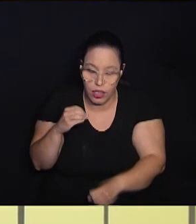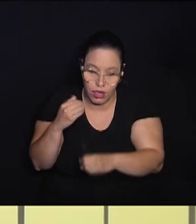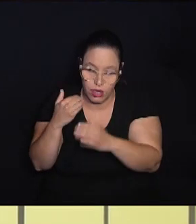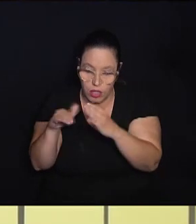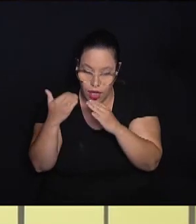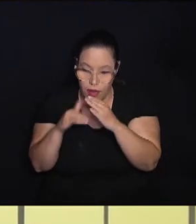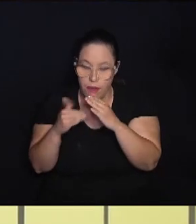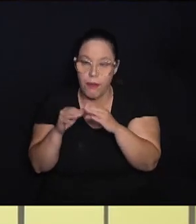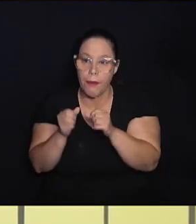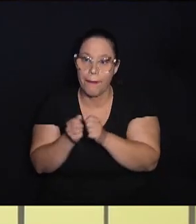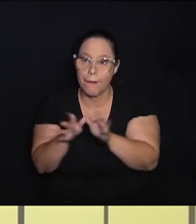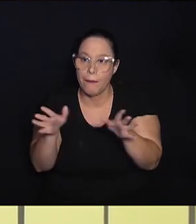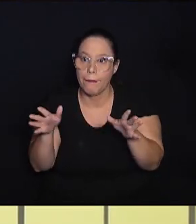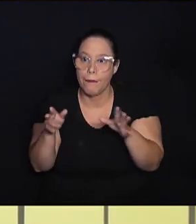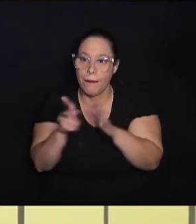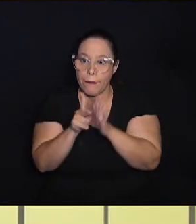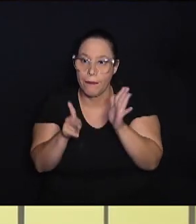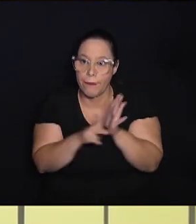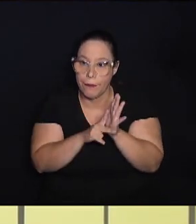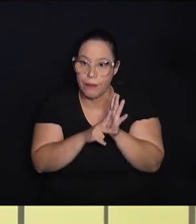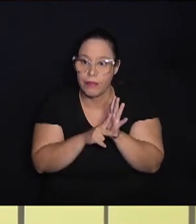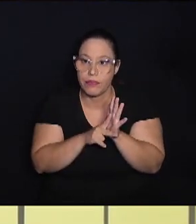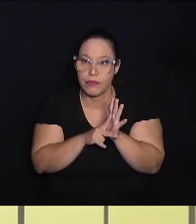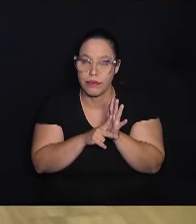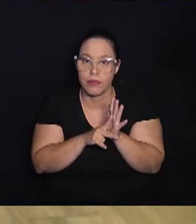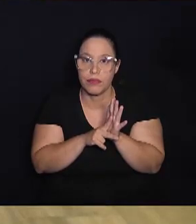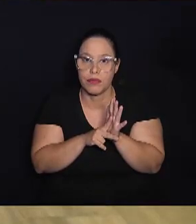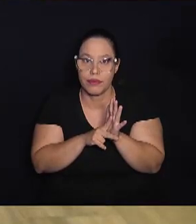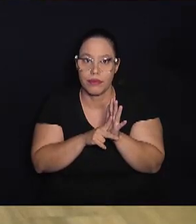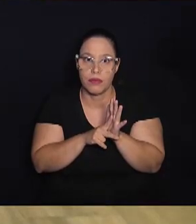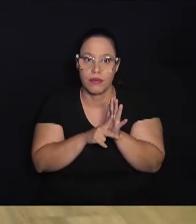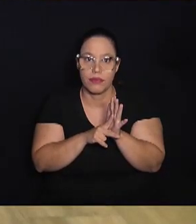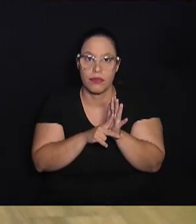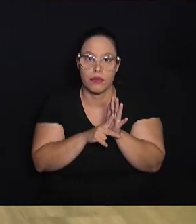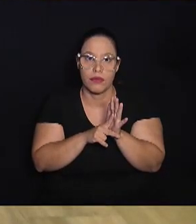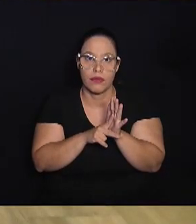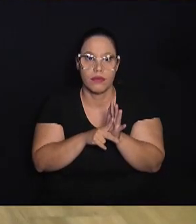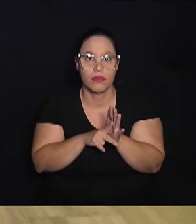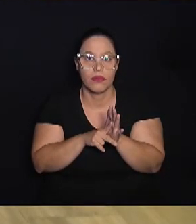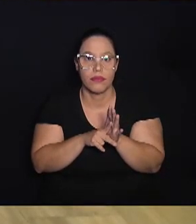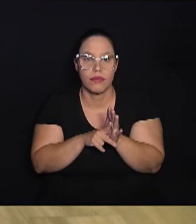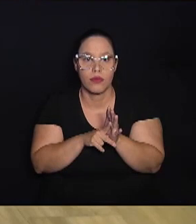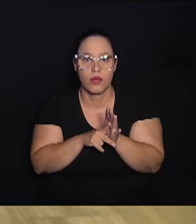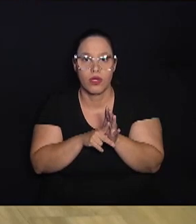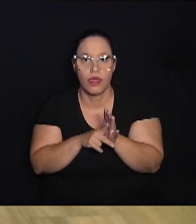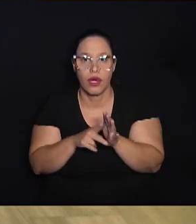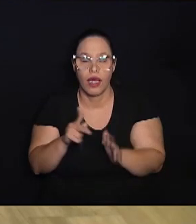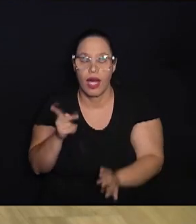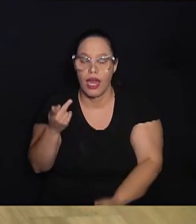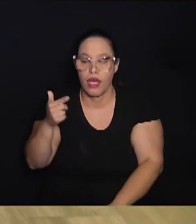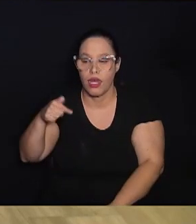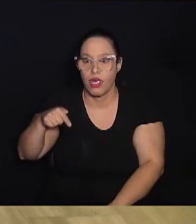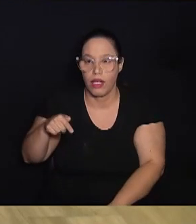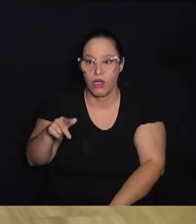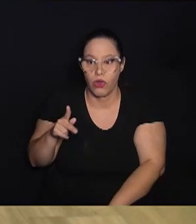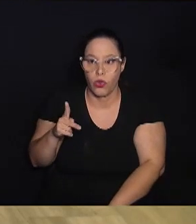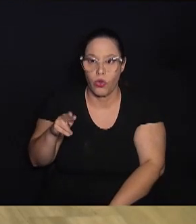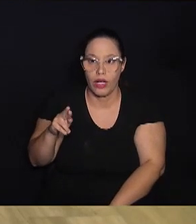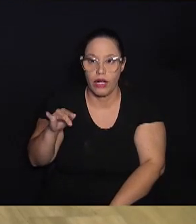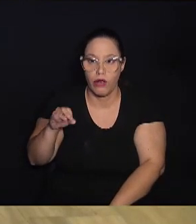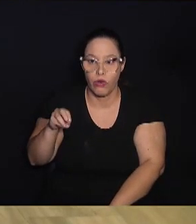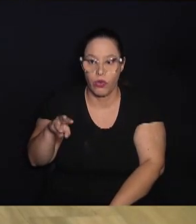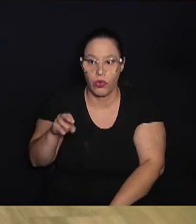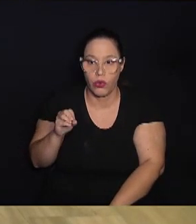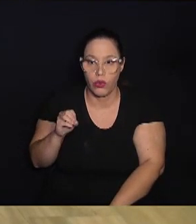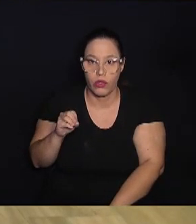projeto para financiar a sua HQ maravilhoso pao é coletivo chama HQ univos univos tem